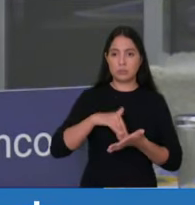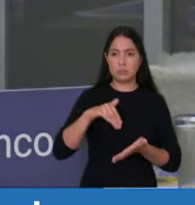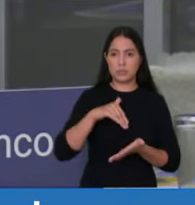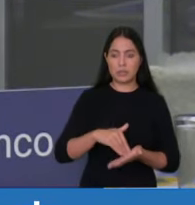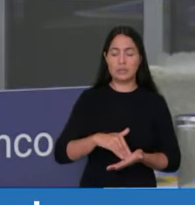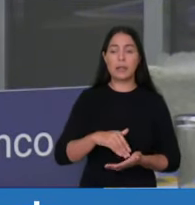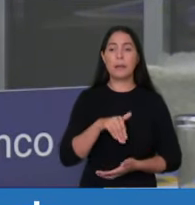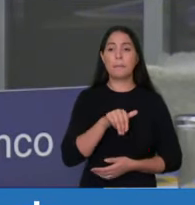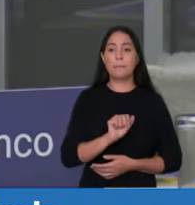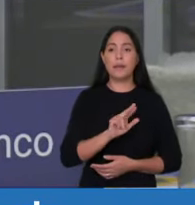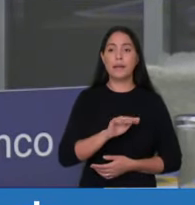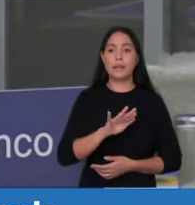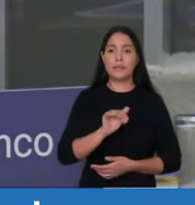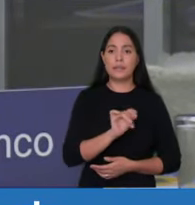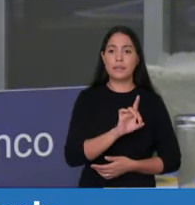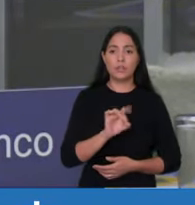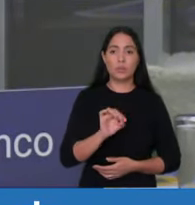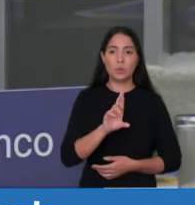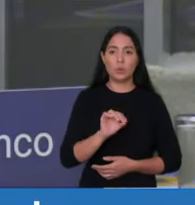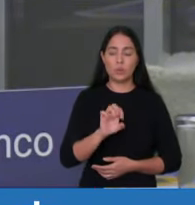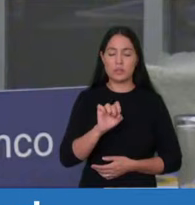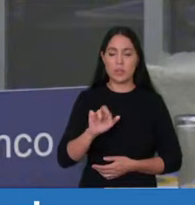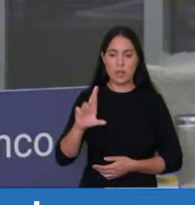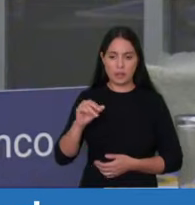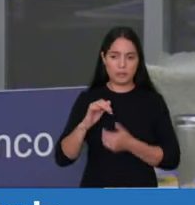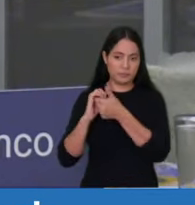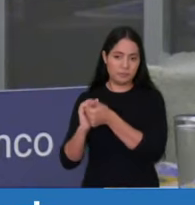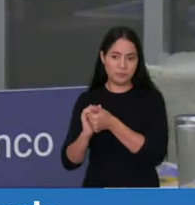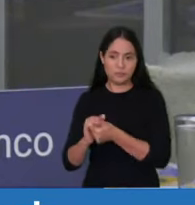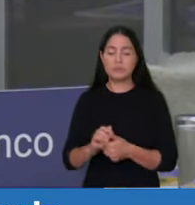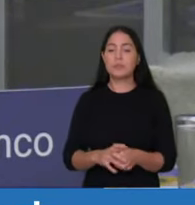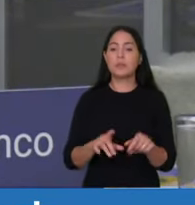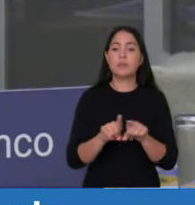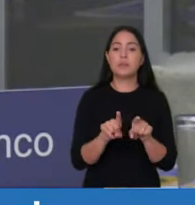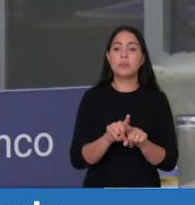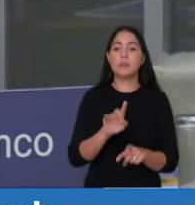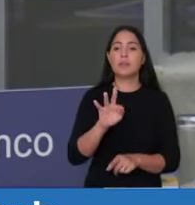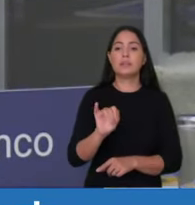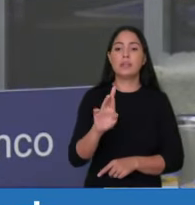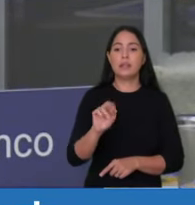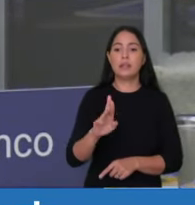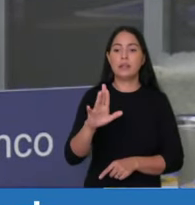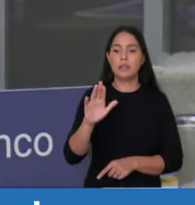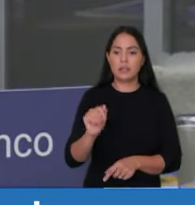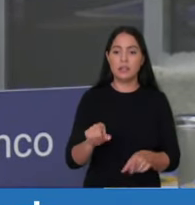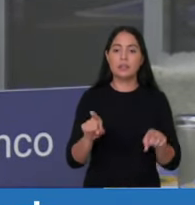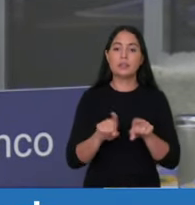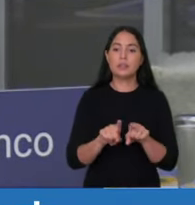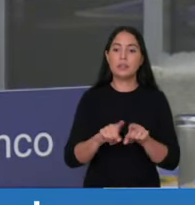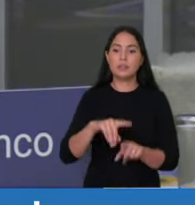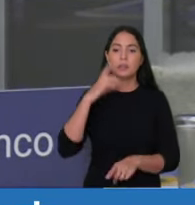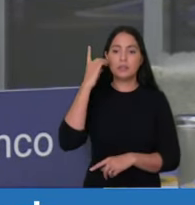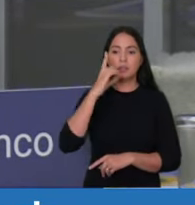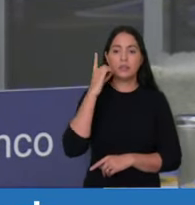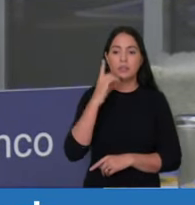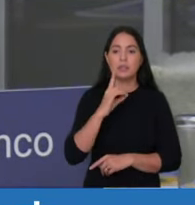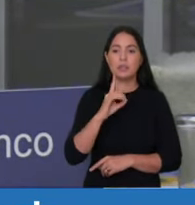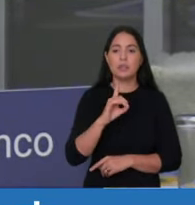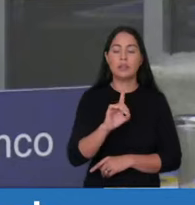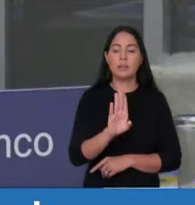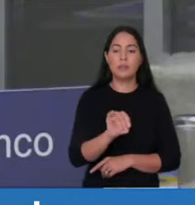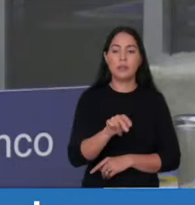Deputados, a deputada Thalíria Petrone, que preside essa sessão, a deputada Benedita da Silva, que me